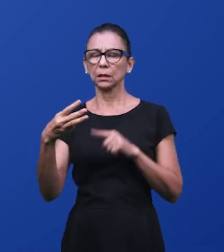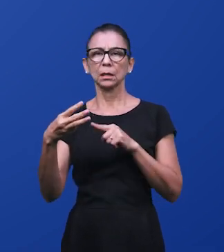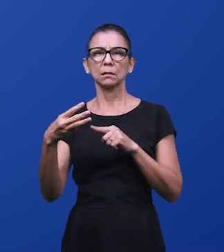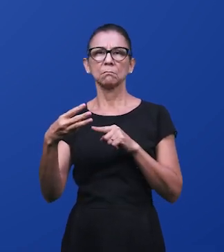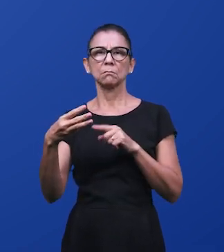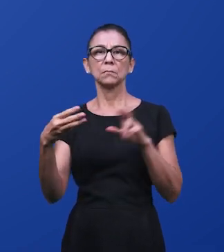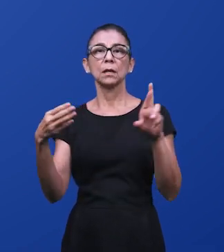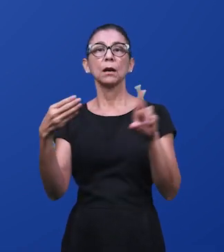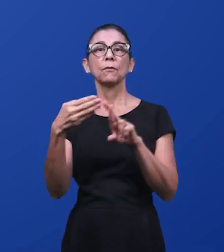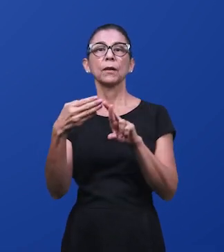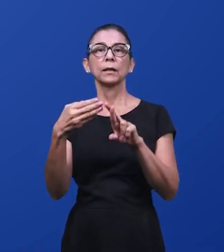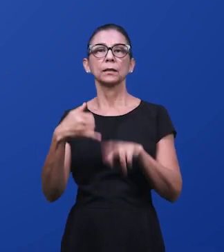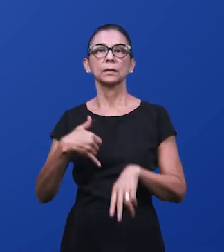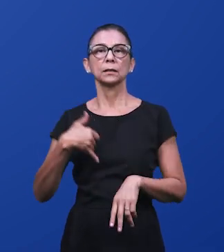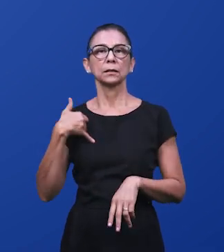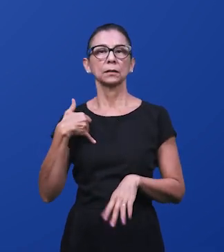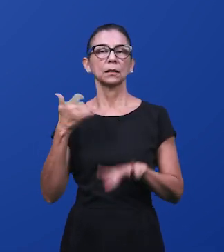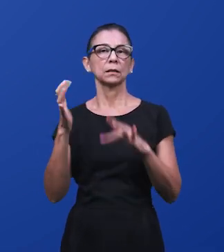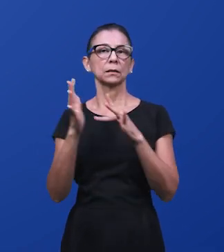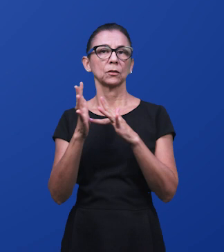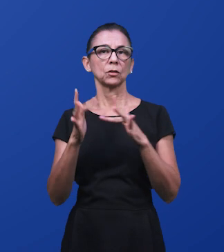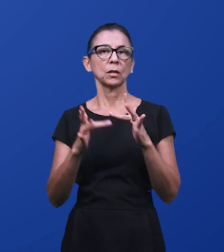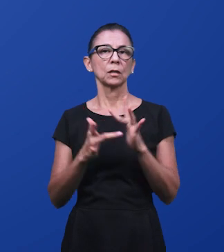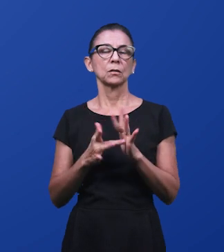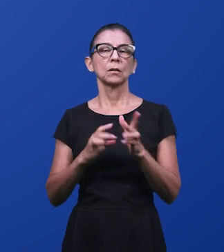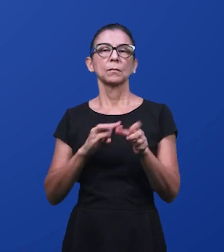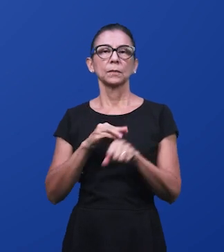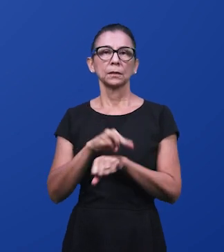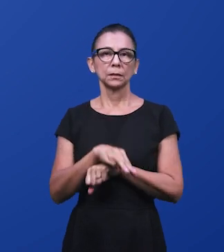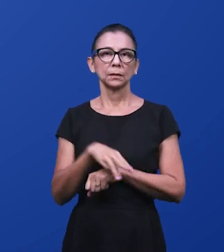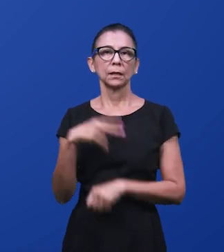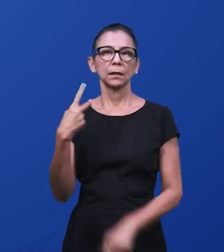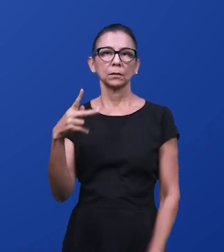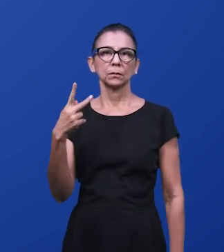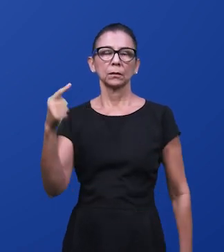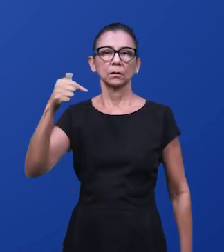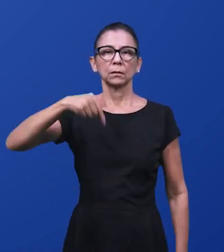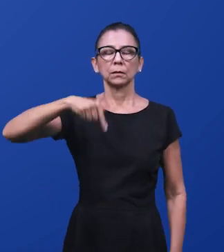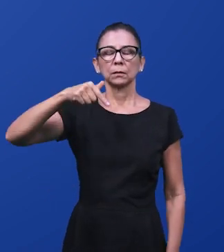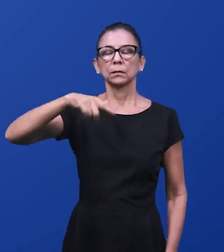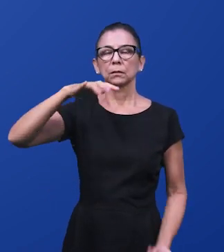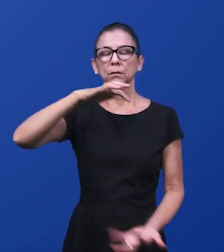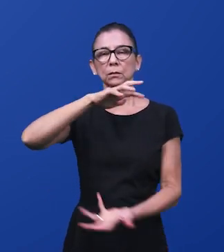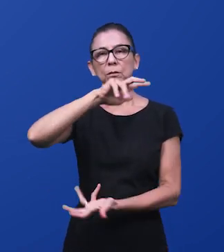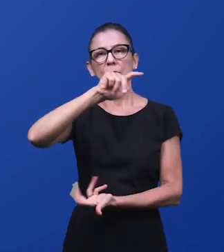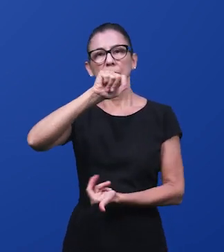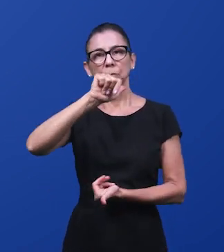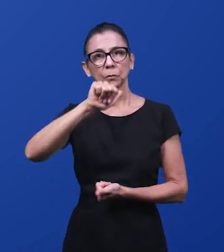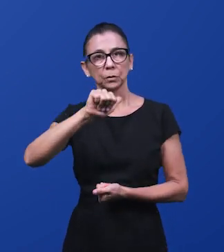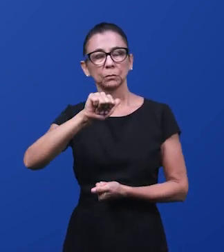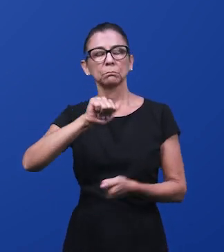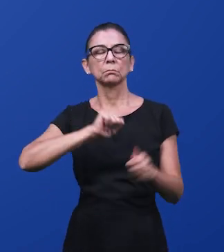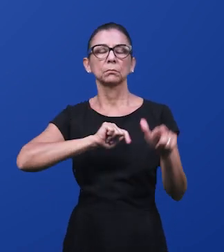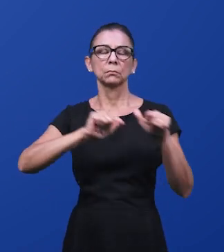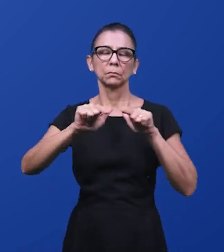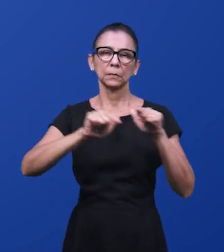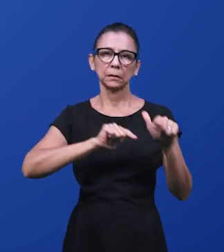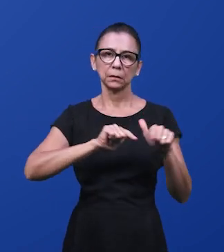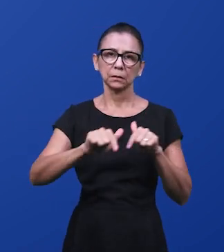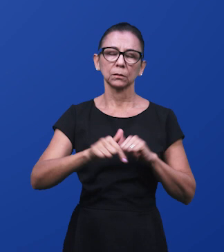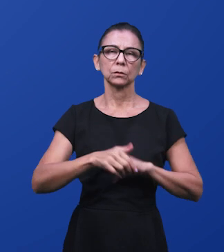na terra, o tempo que ele passou aqui na terra, trabalhando, curando, e no final,